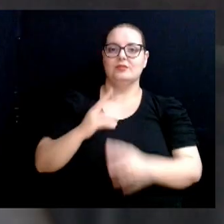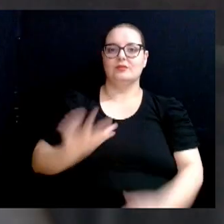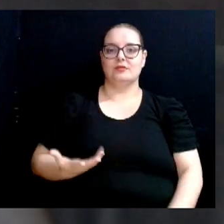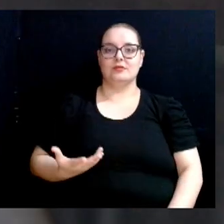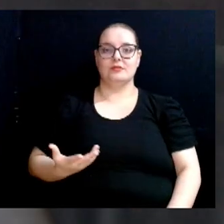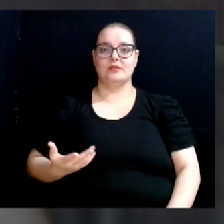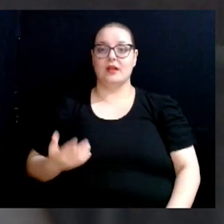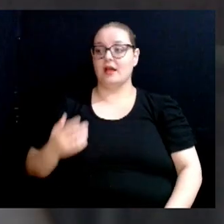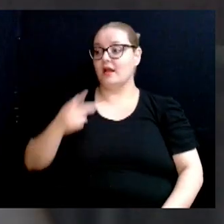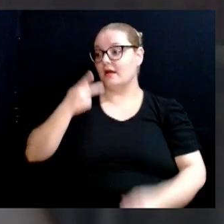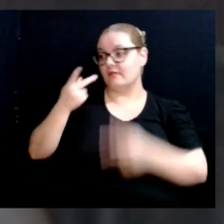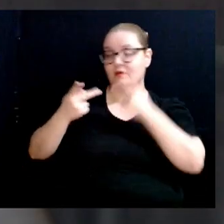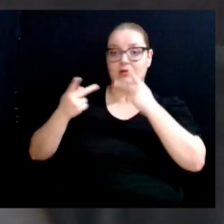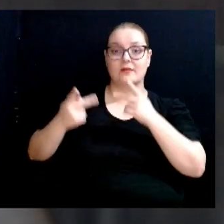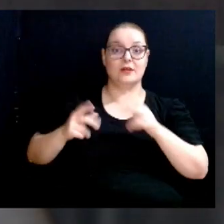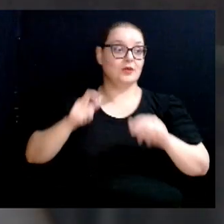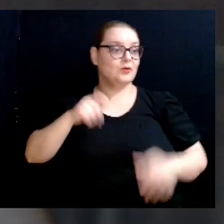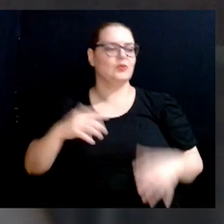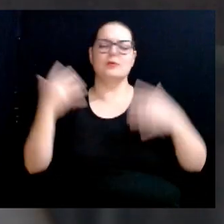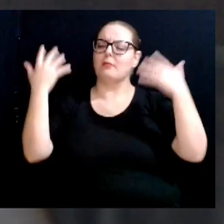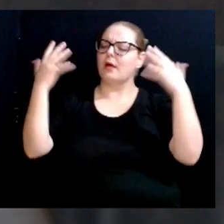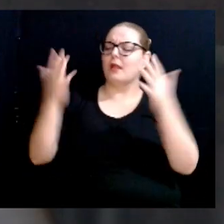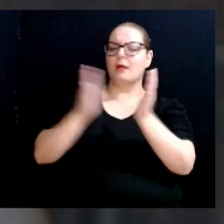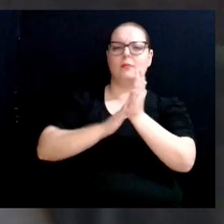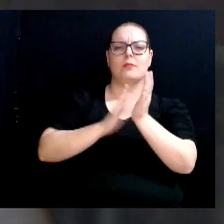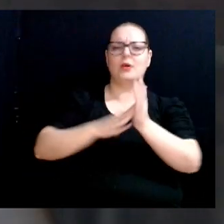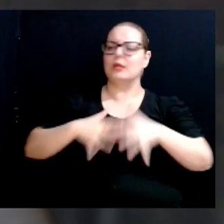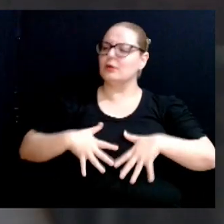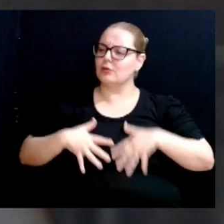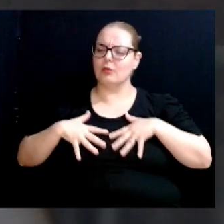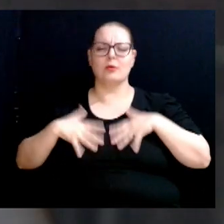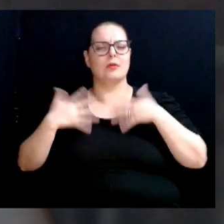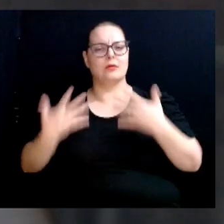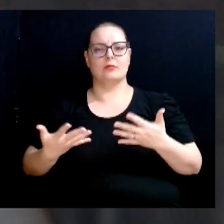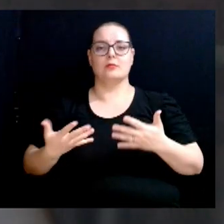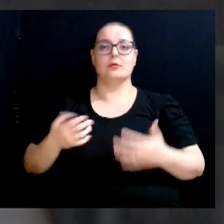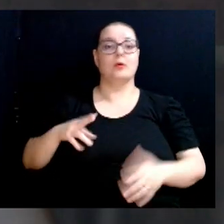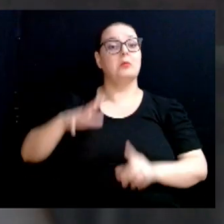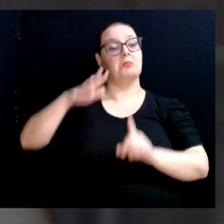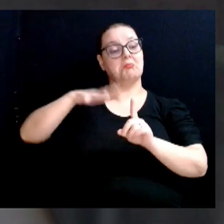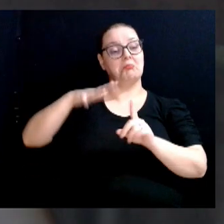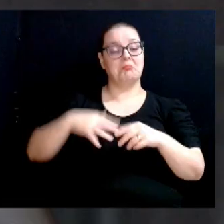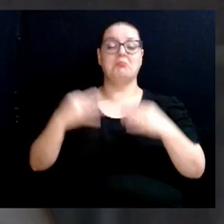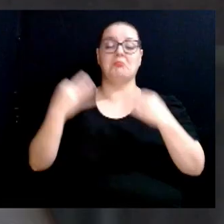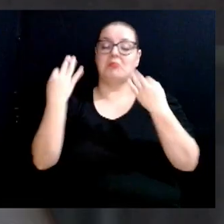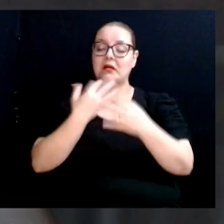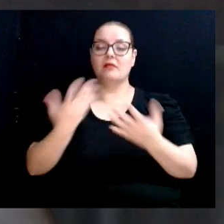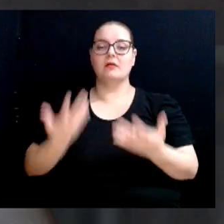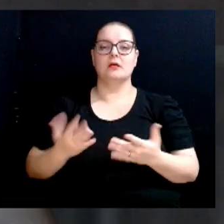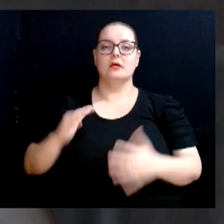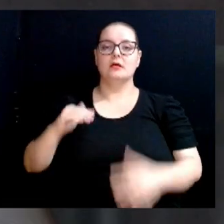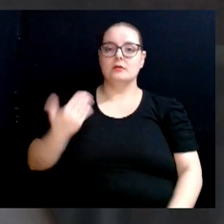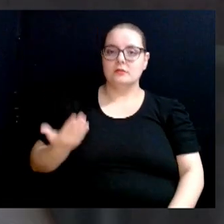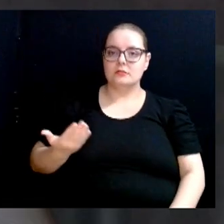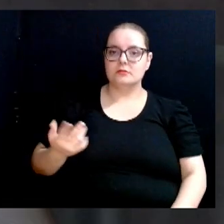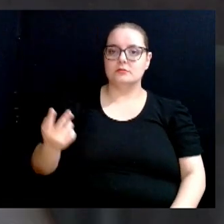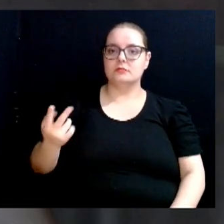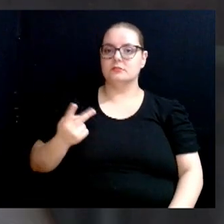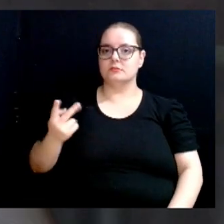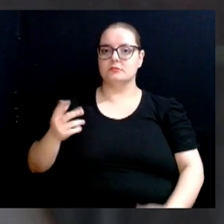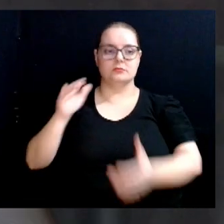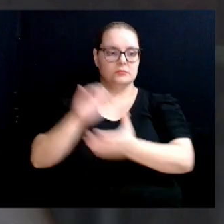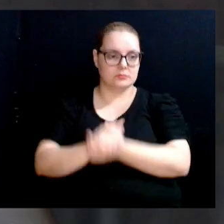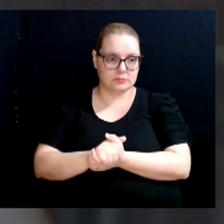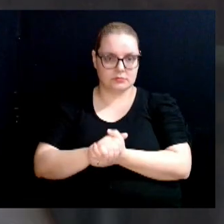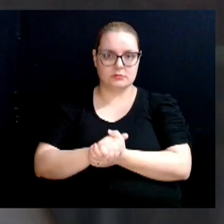a pessoa, nossa, parabéns, que orgulho. Ou que admiração. Agora, quando entra num relacionamento longevo, às